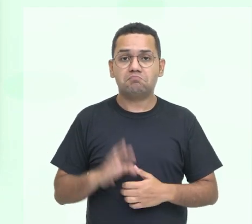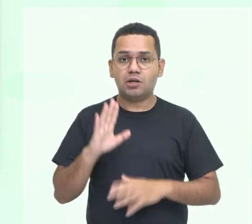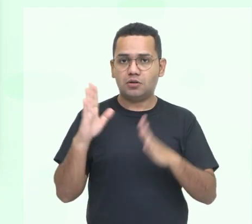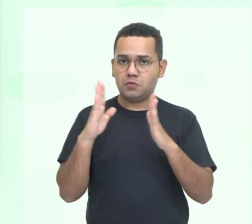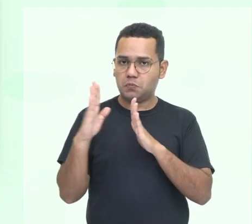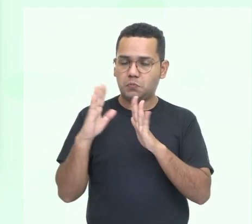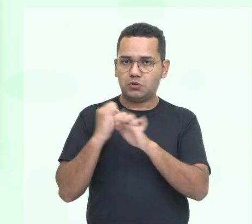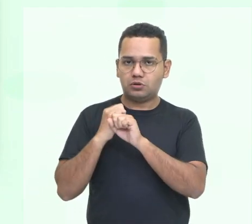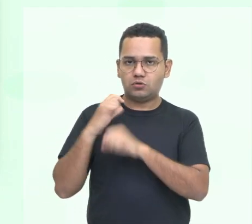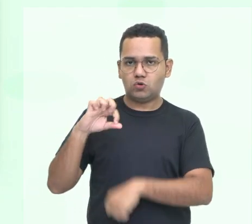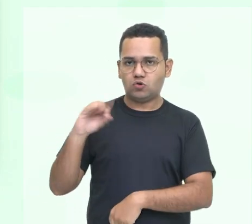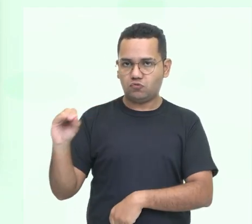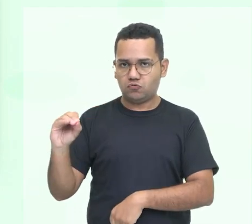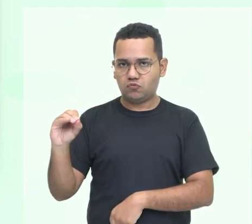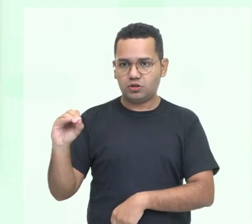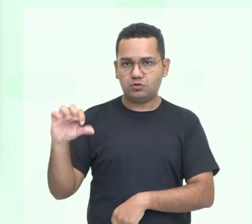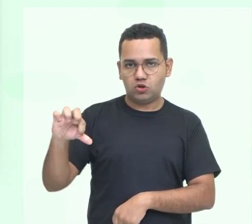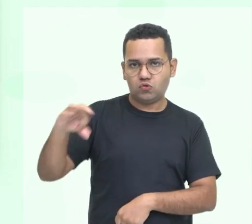né,